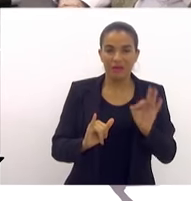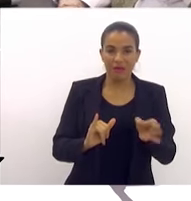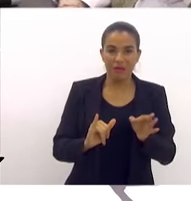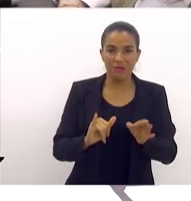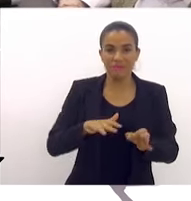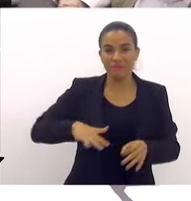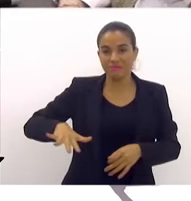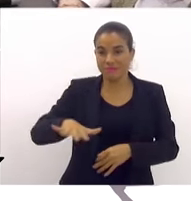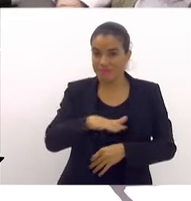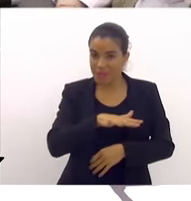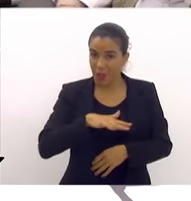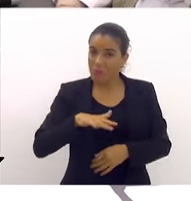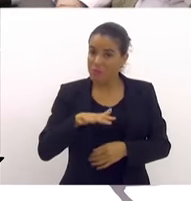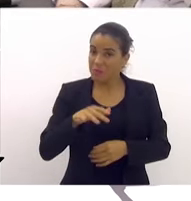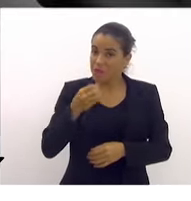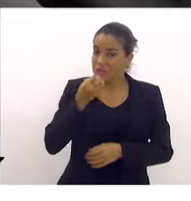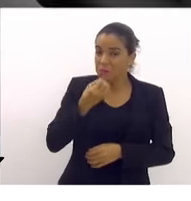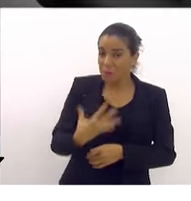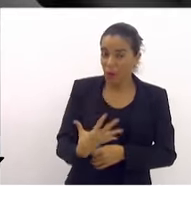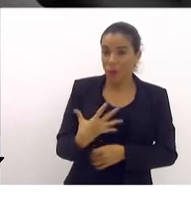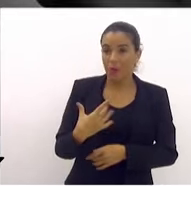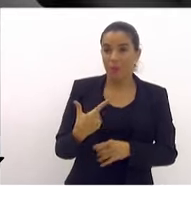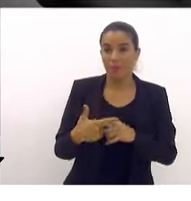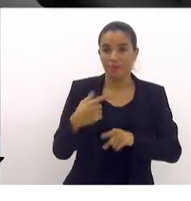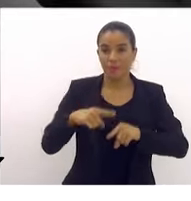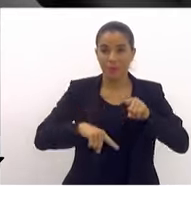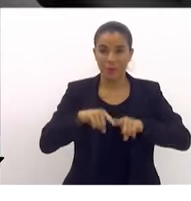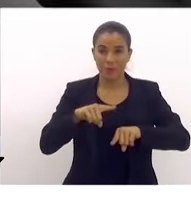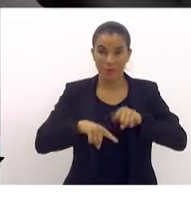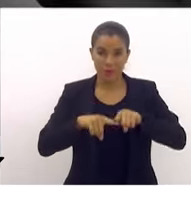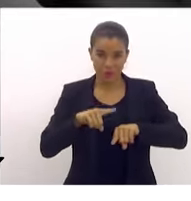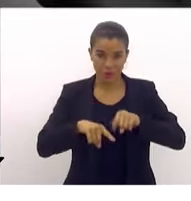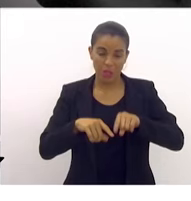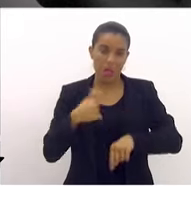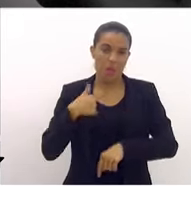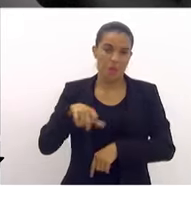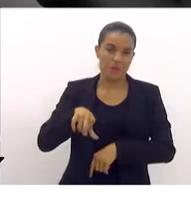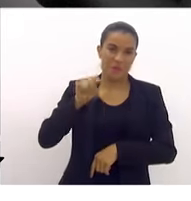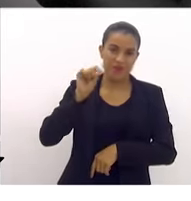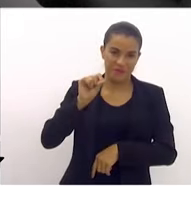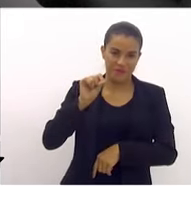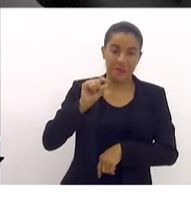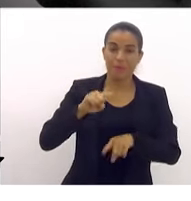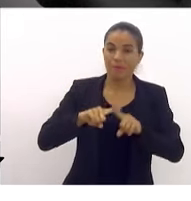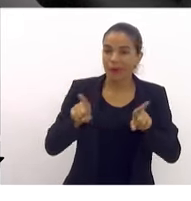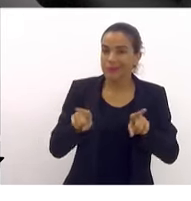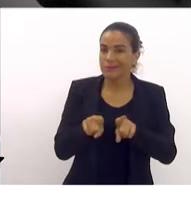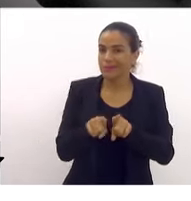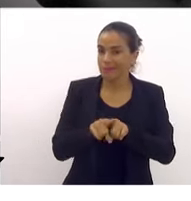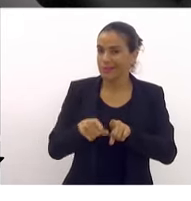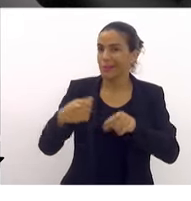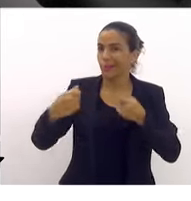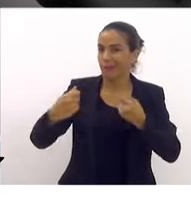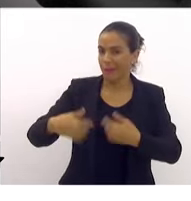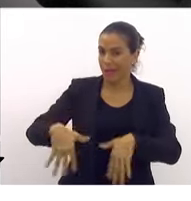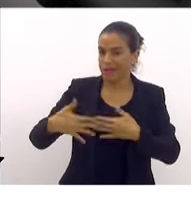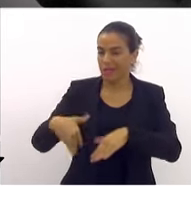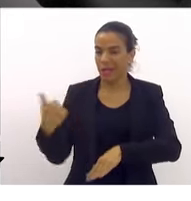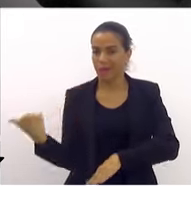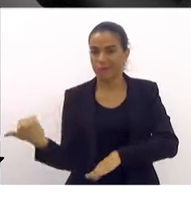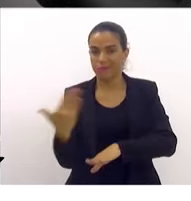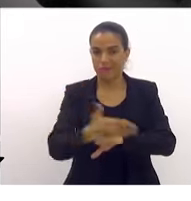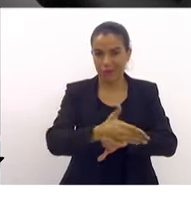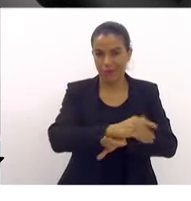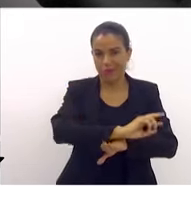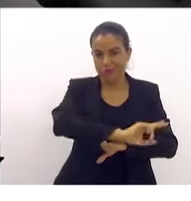espaço generoso. Porque esses produtos são os que eu prefiro, mas também são bem mais caros que os